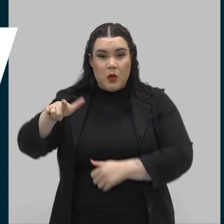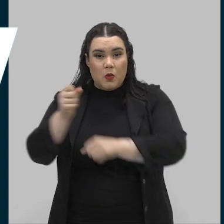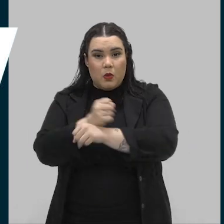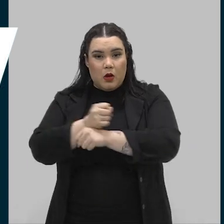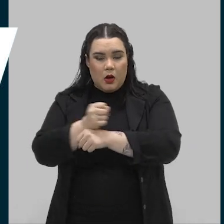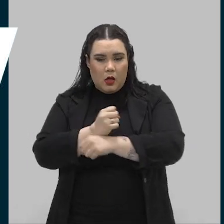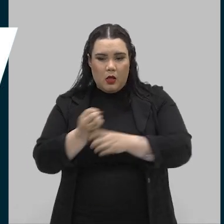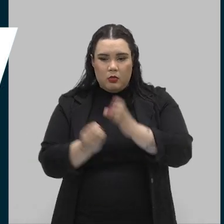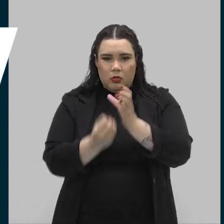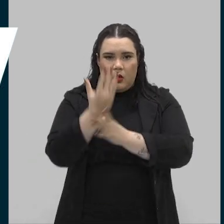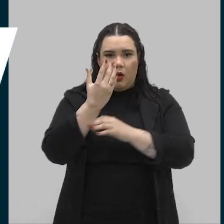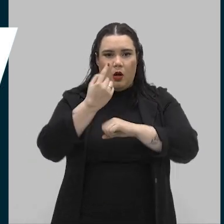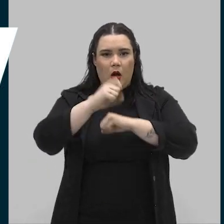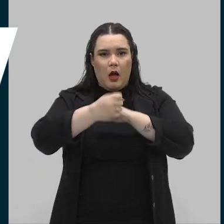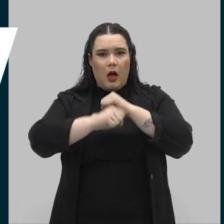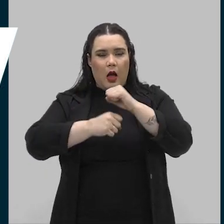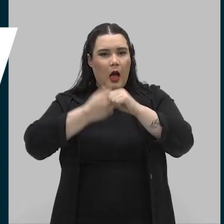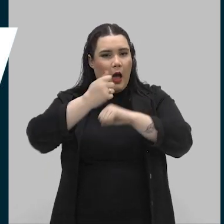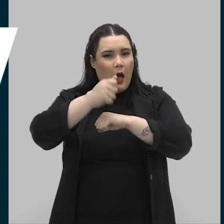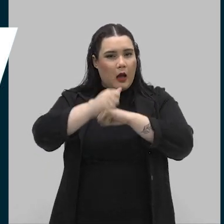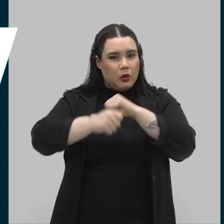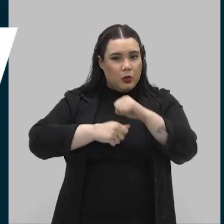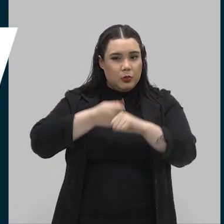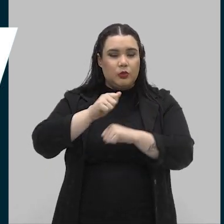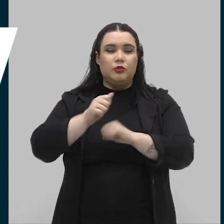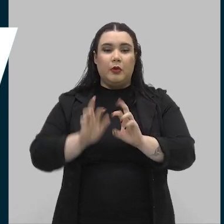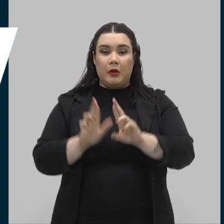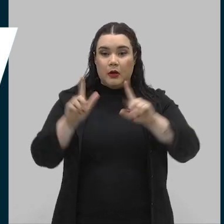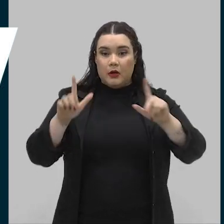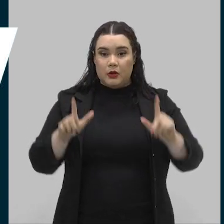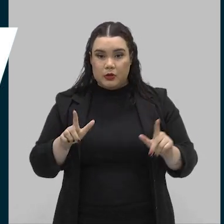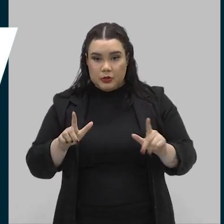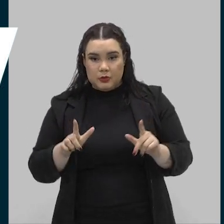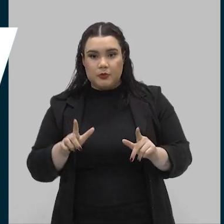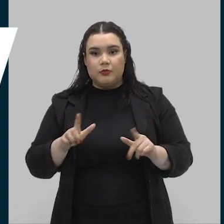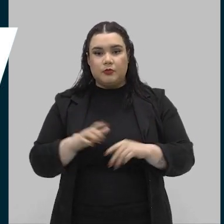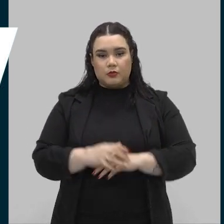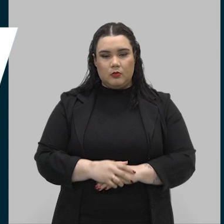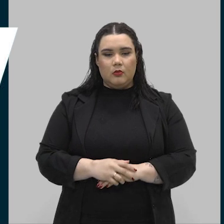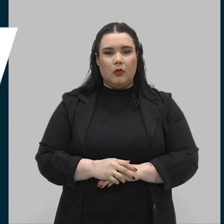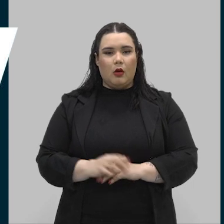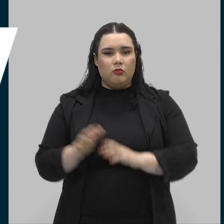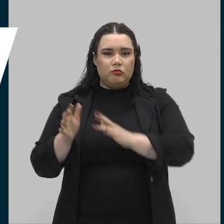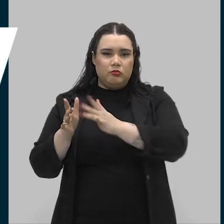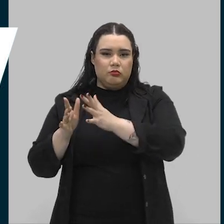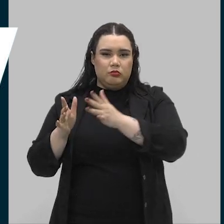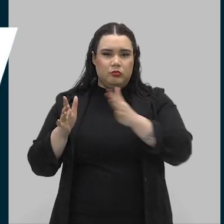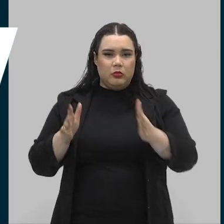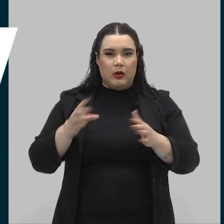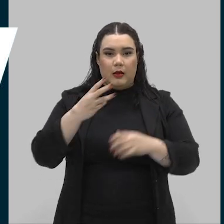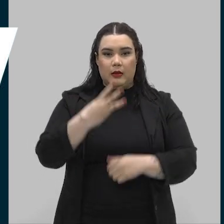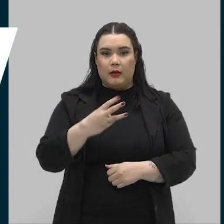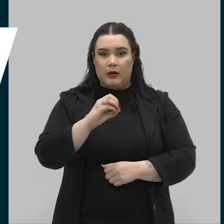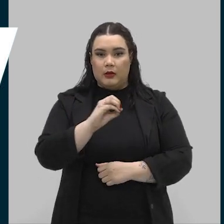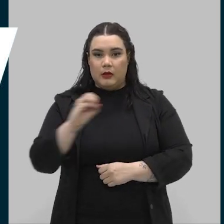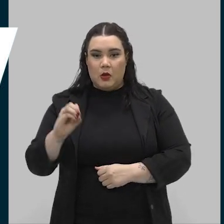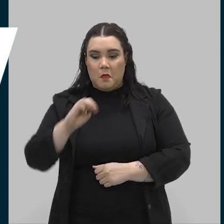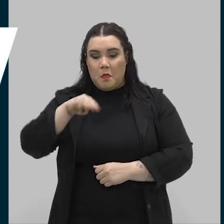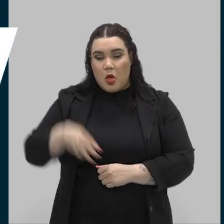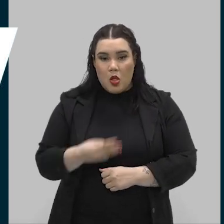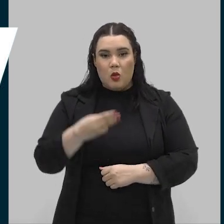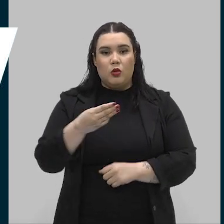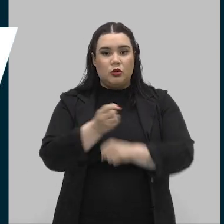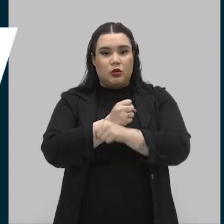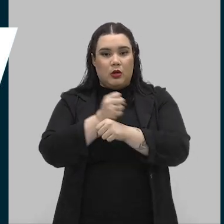mais complexos, tá bom, pessoal? Cerca de 300 milhões de anos, nós vamos ter ali os